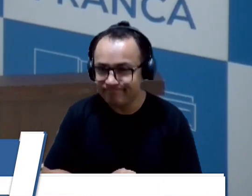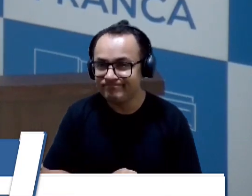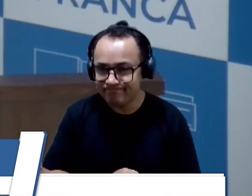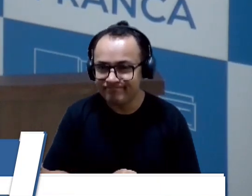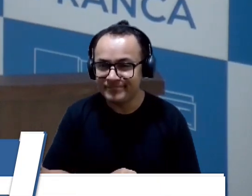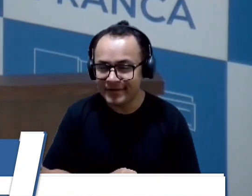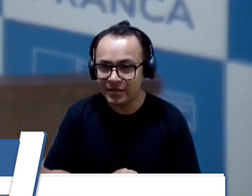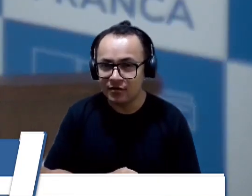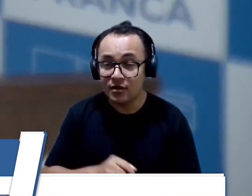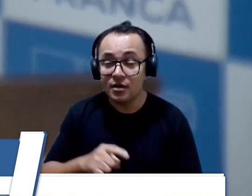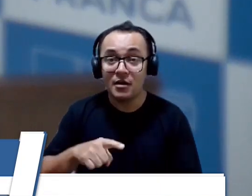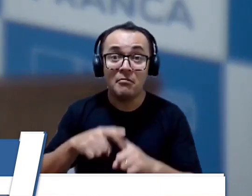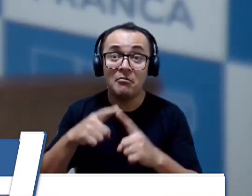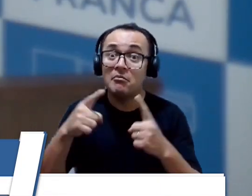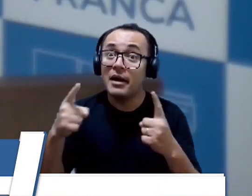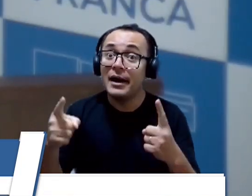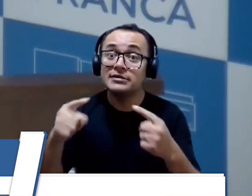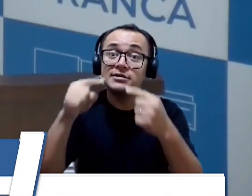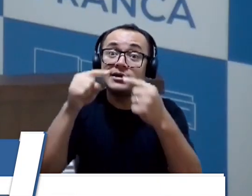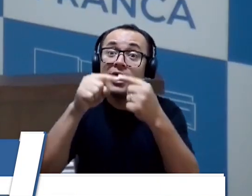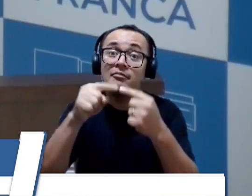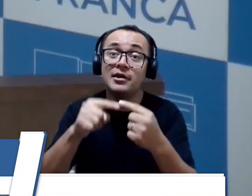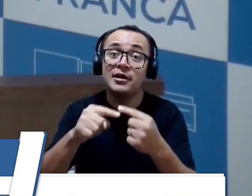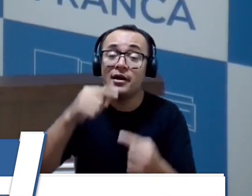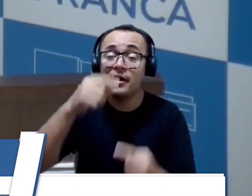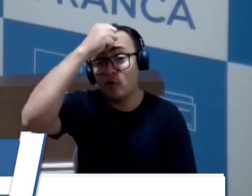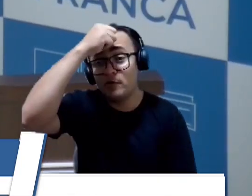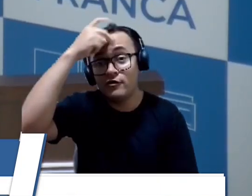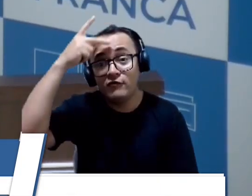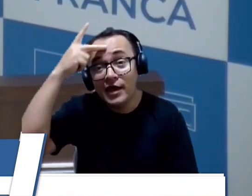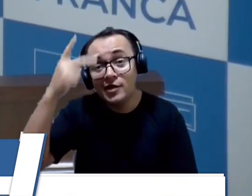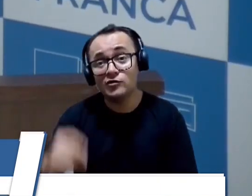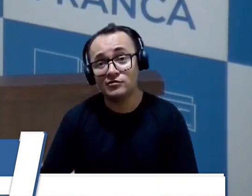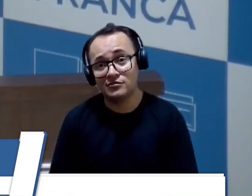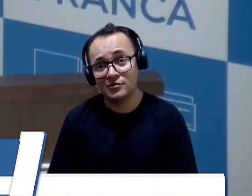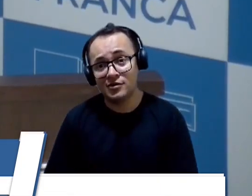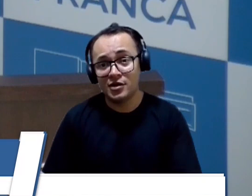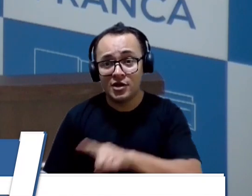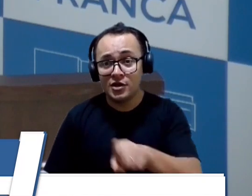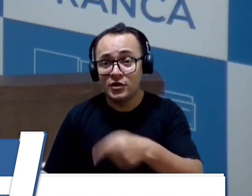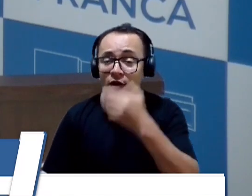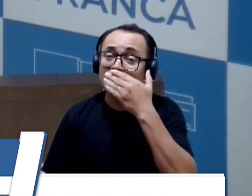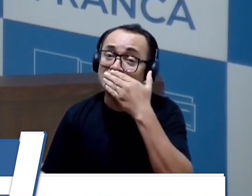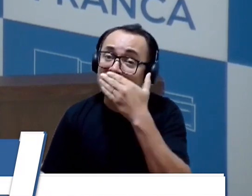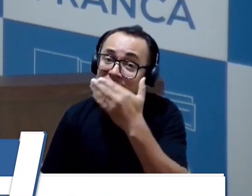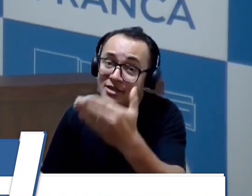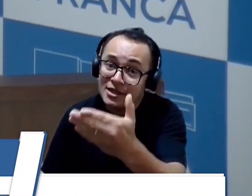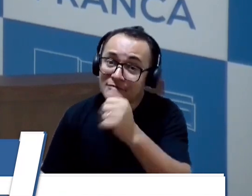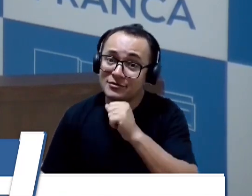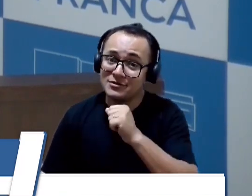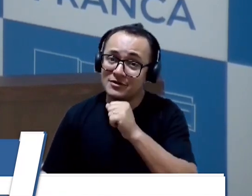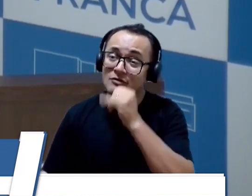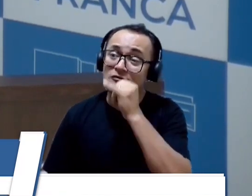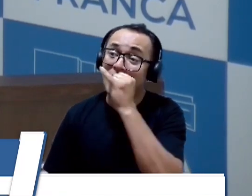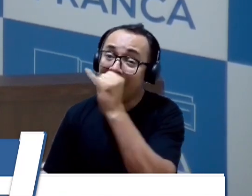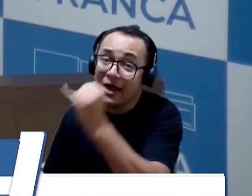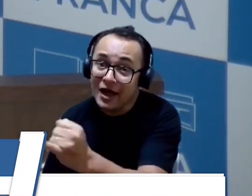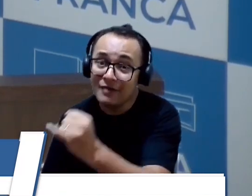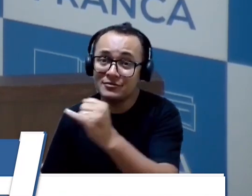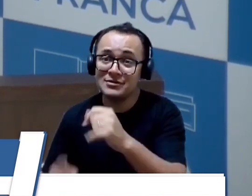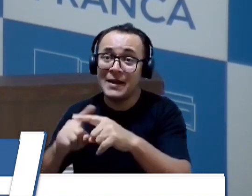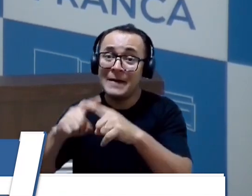quem executa é o prefeito. E nem tu, e nós estamos limitados, todos